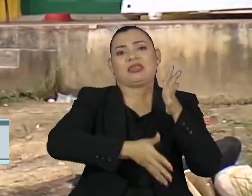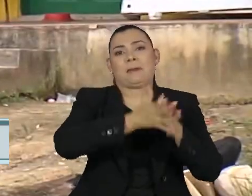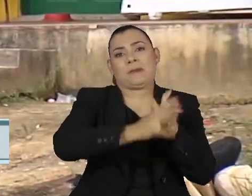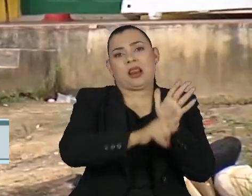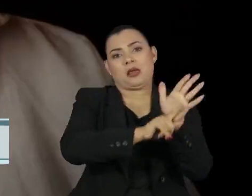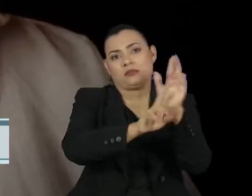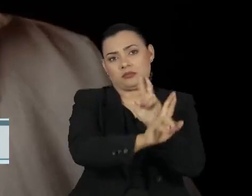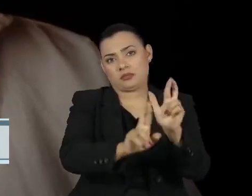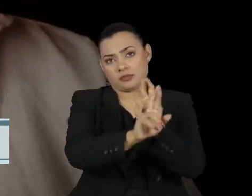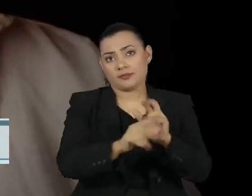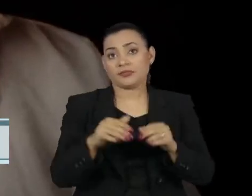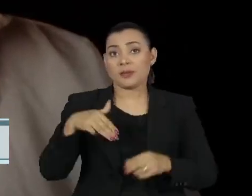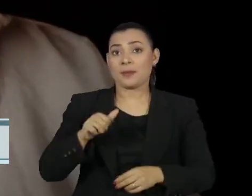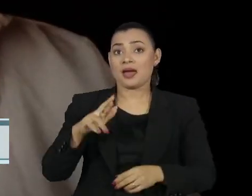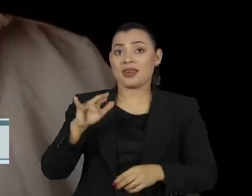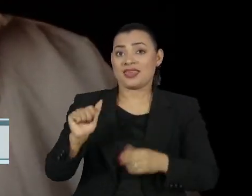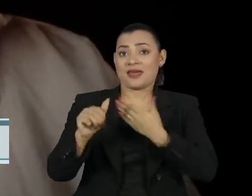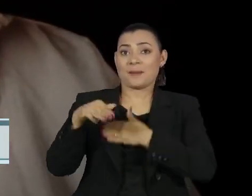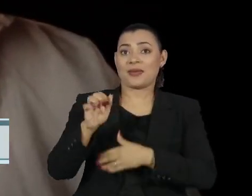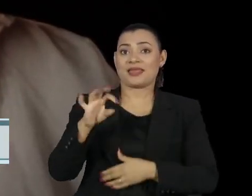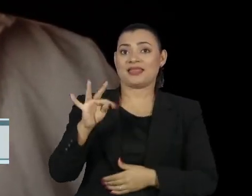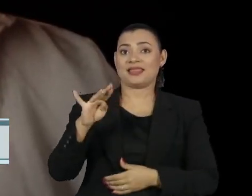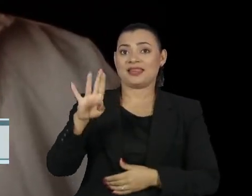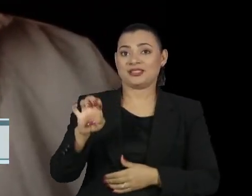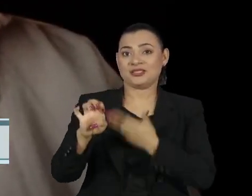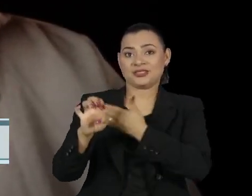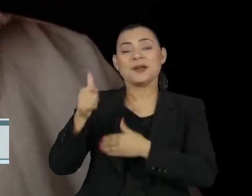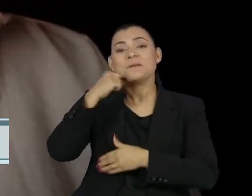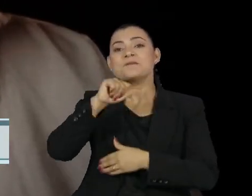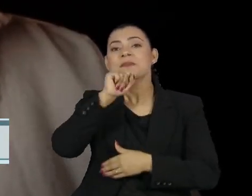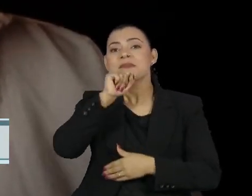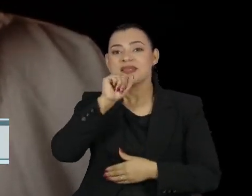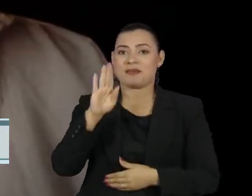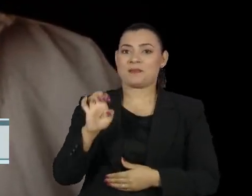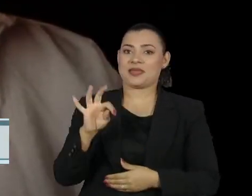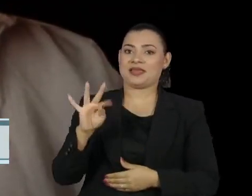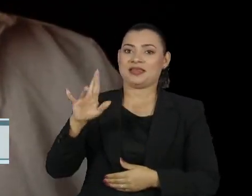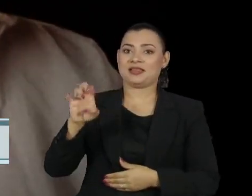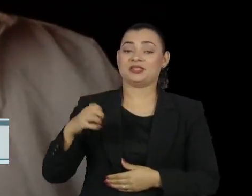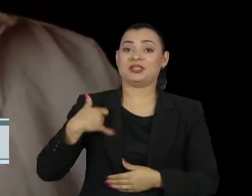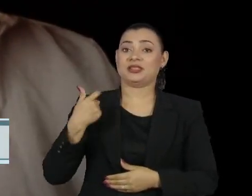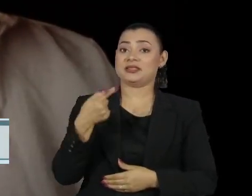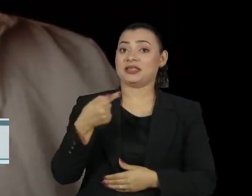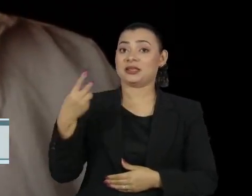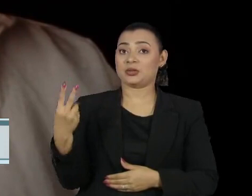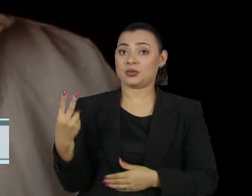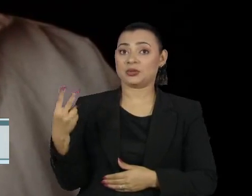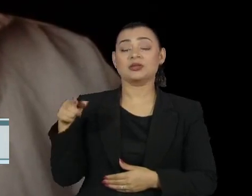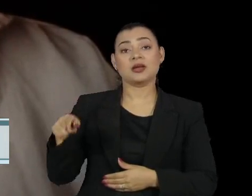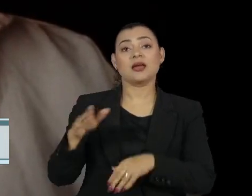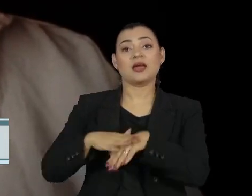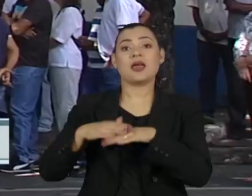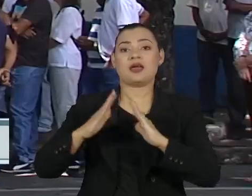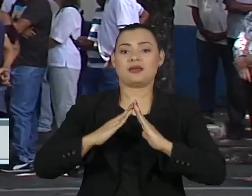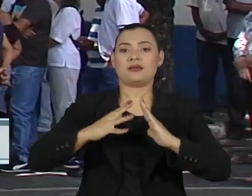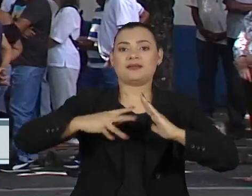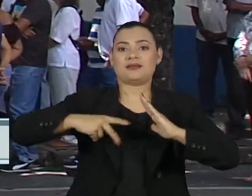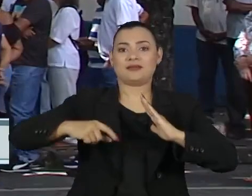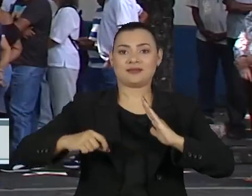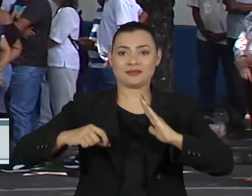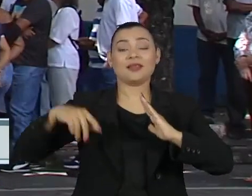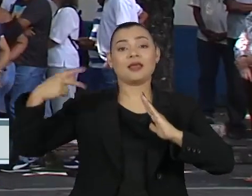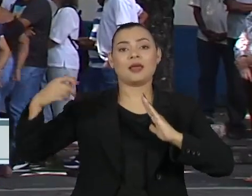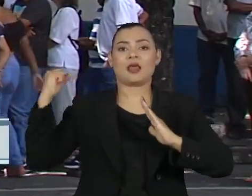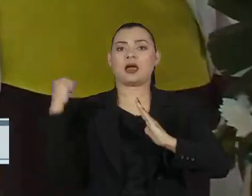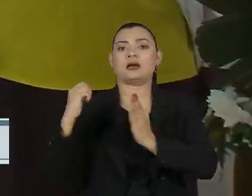investigações Maria Bernadete Pacífico conhecida como mãe Bernadete tinha 72 anos e era e ela orixá ela foi